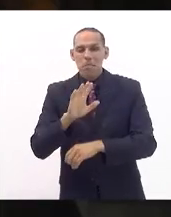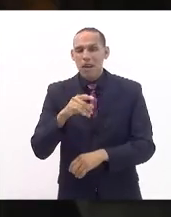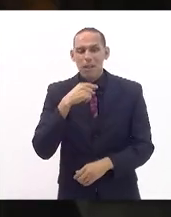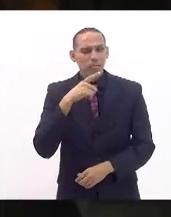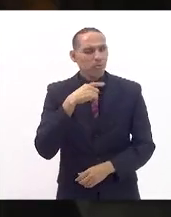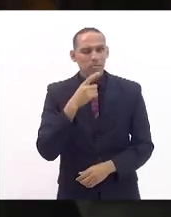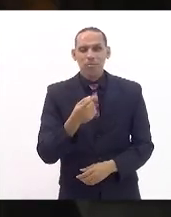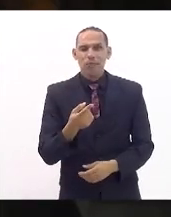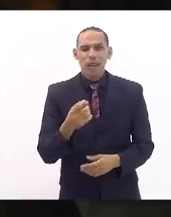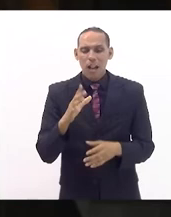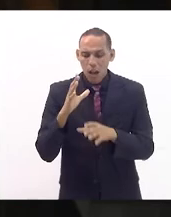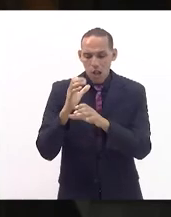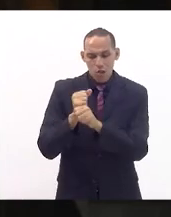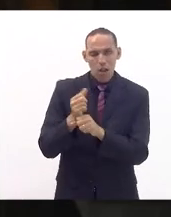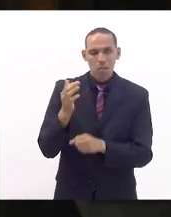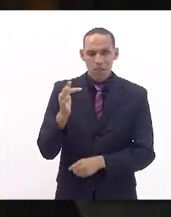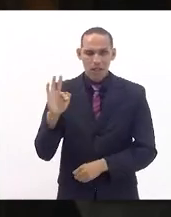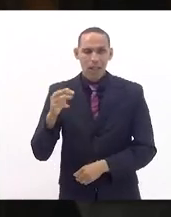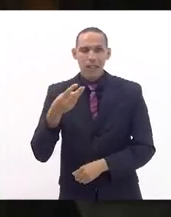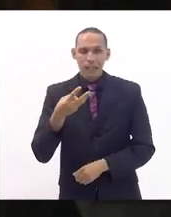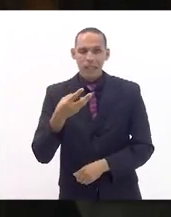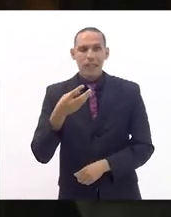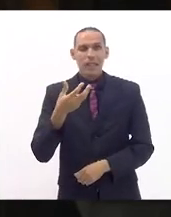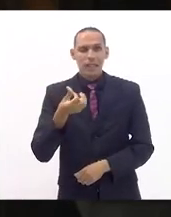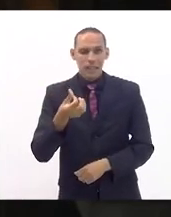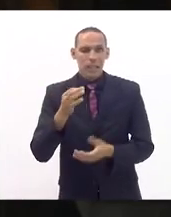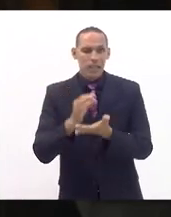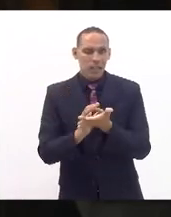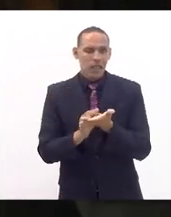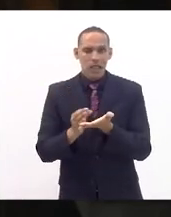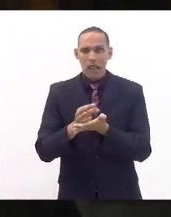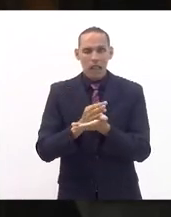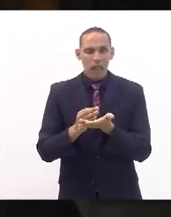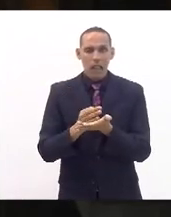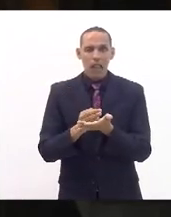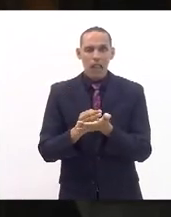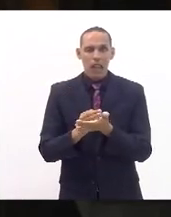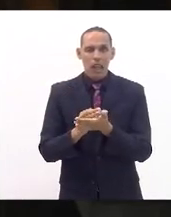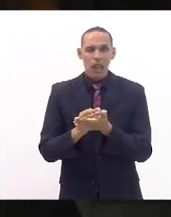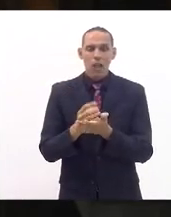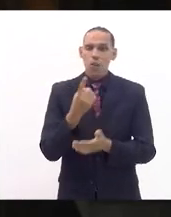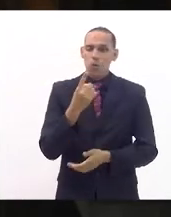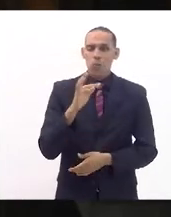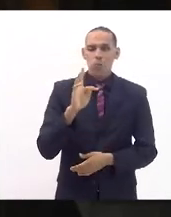governo federal, que é de 36 centavos no caso das escolas de um turno,